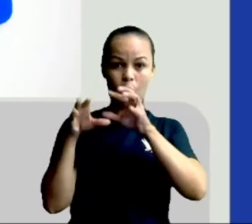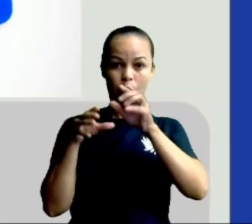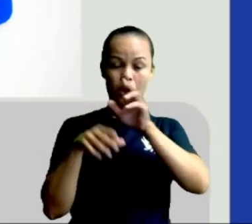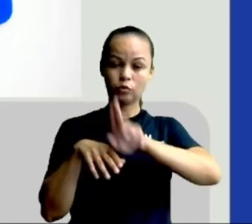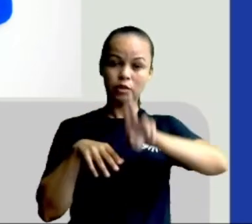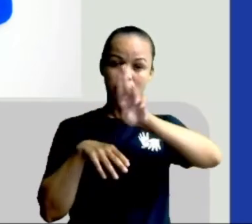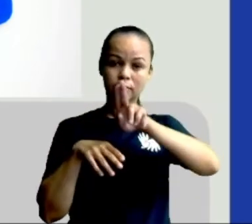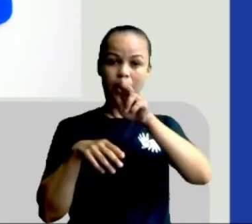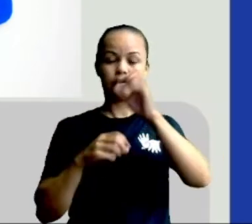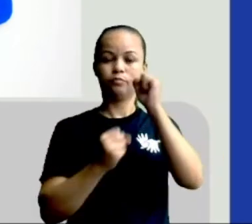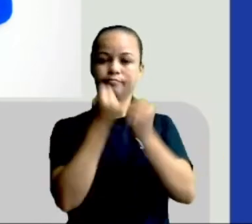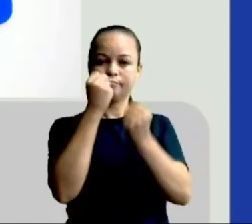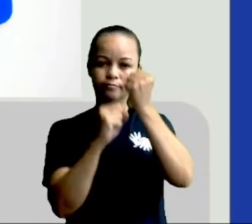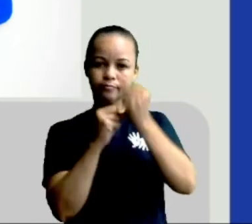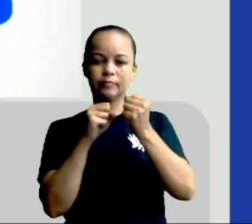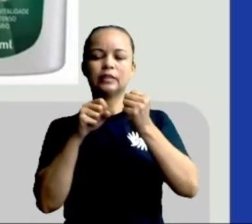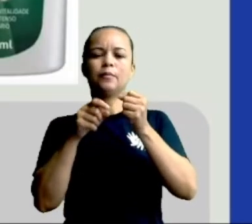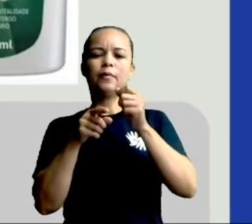que vem desse